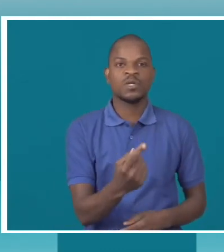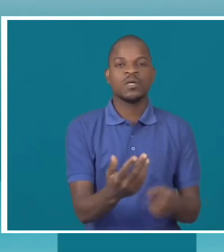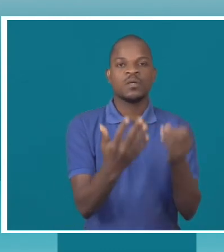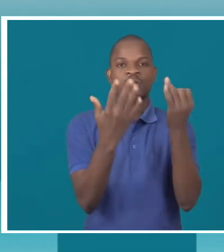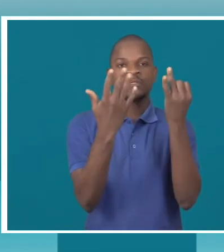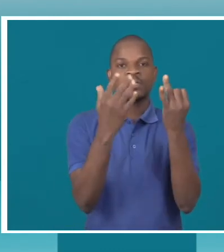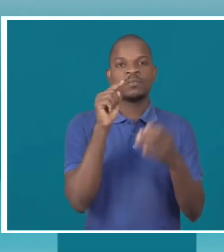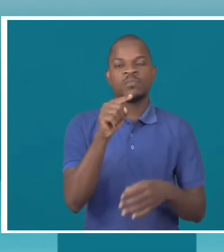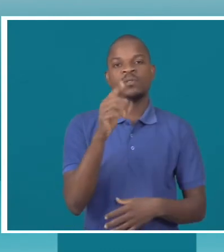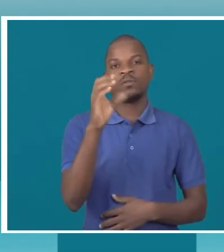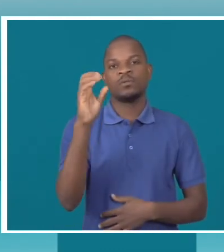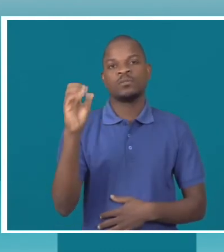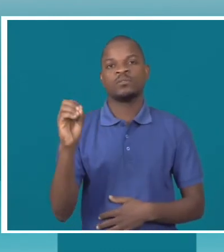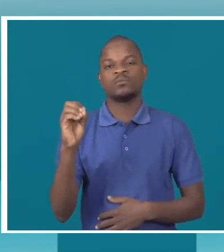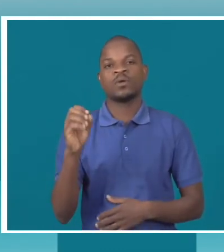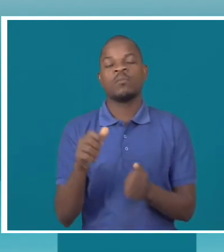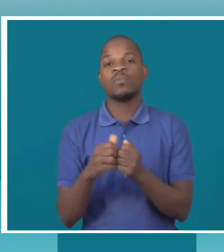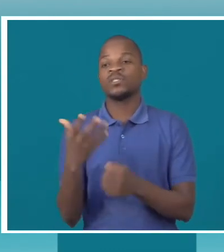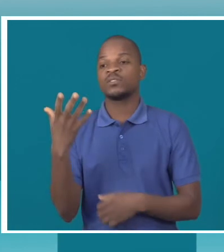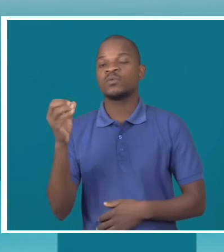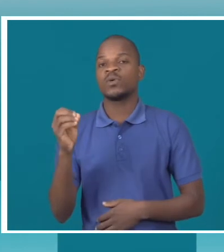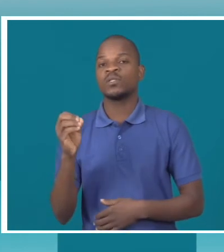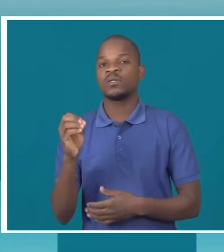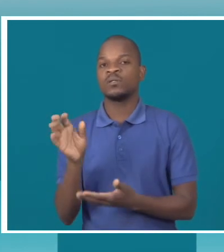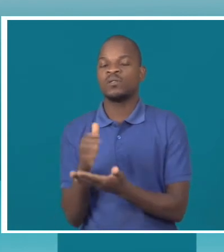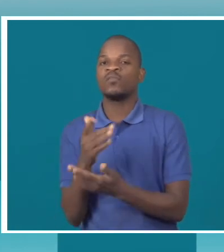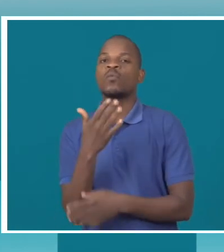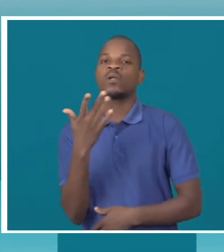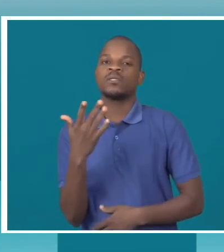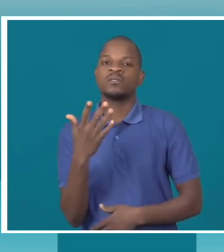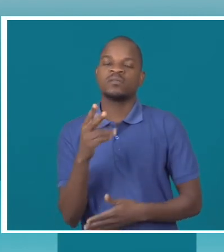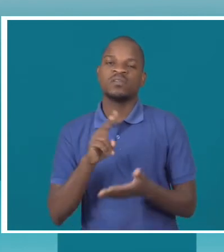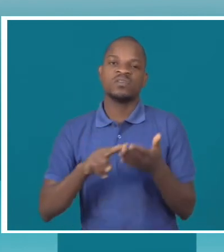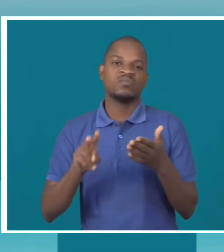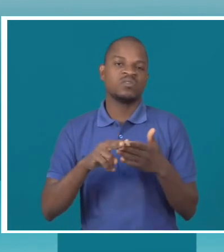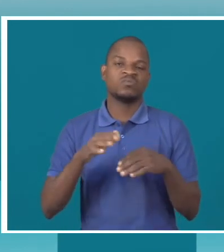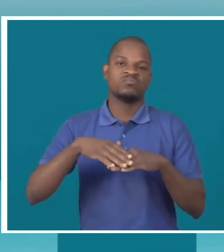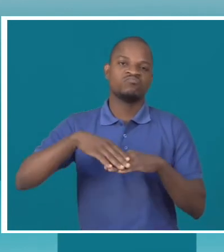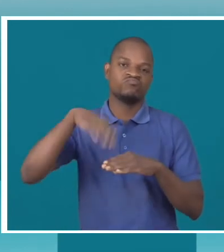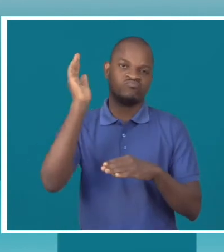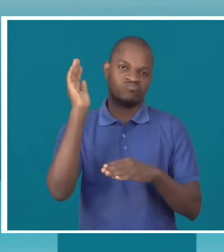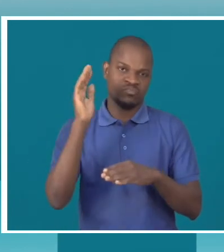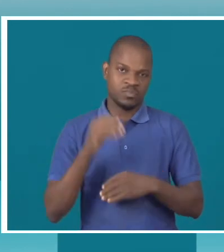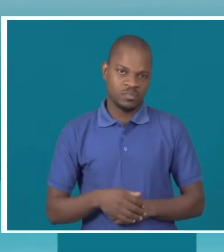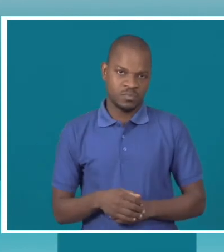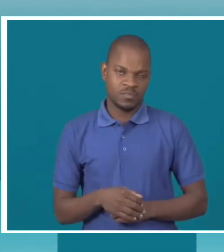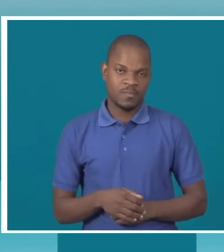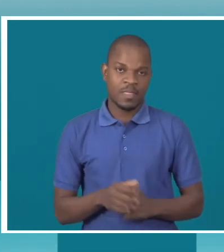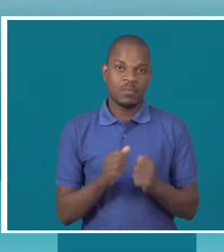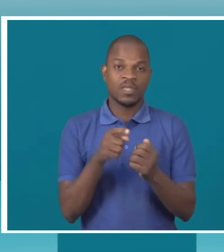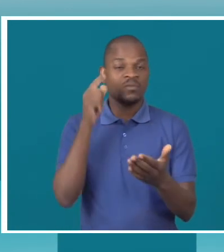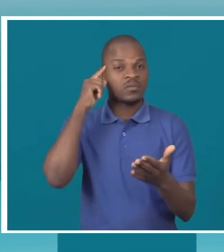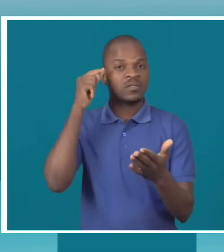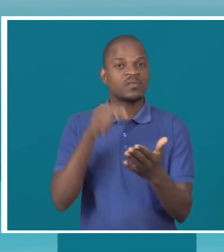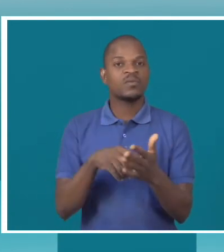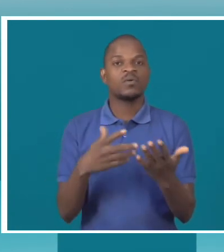7.500 50 livros saem por 365. Só 50 livros. Isso